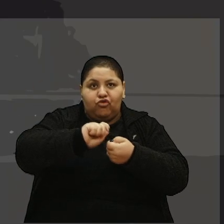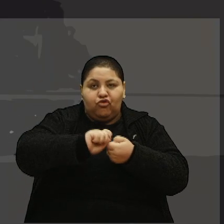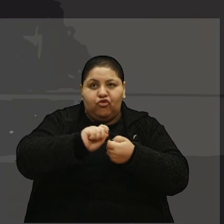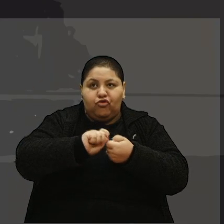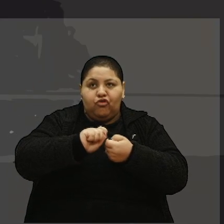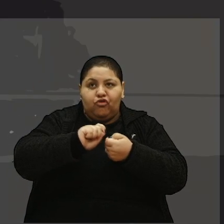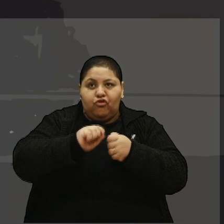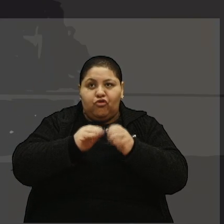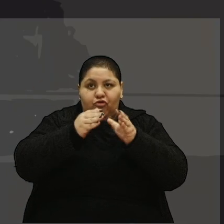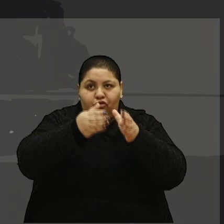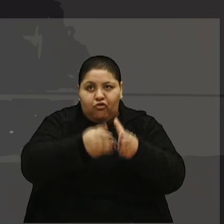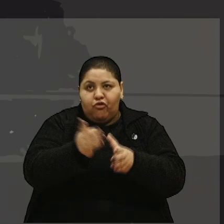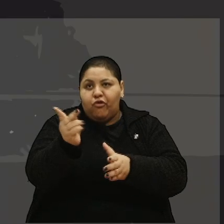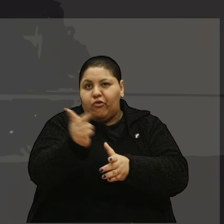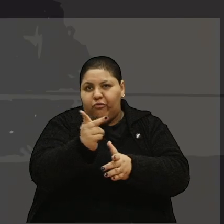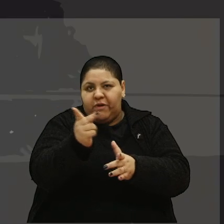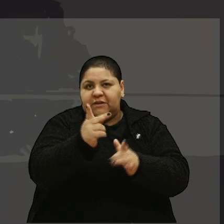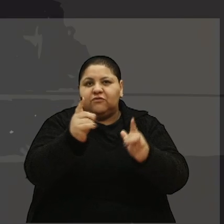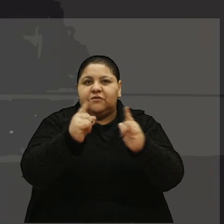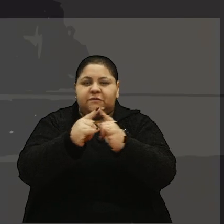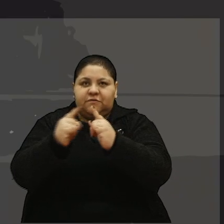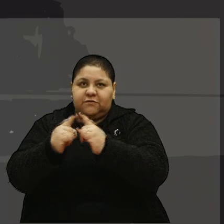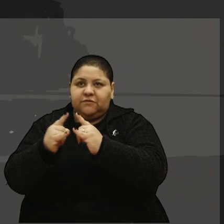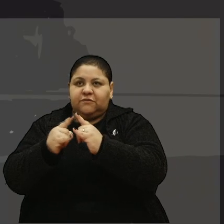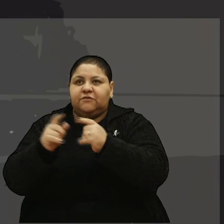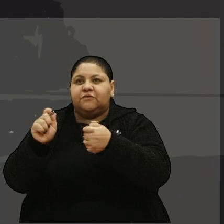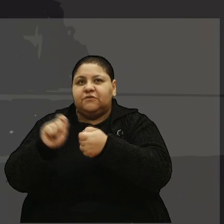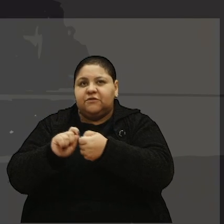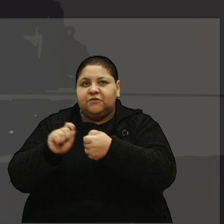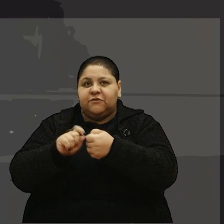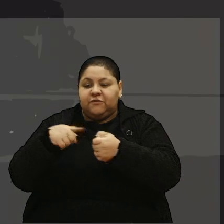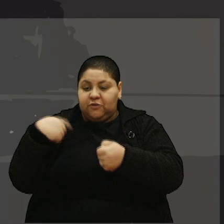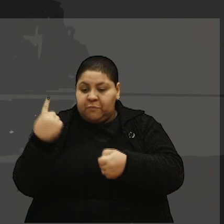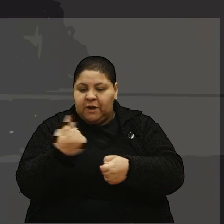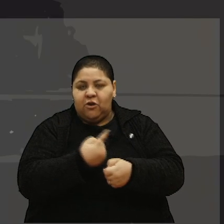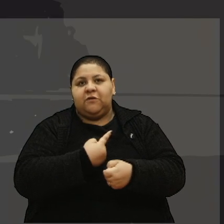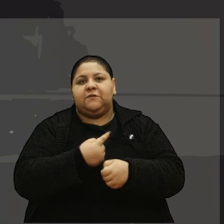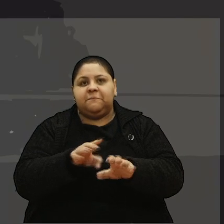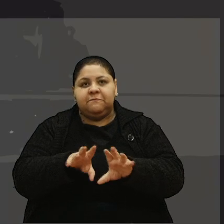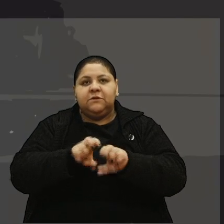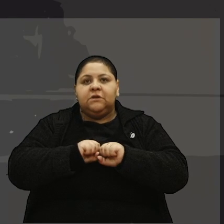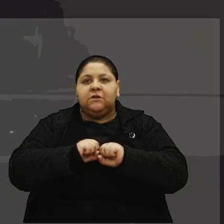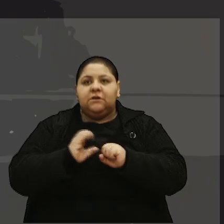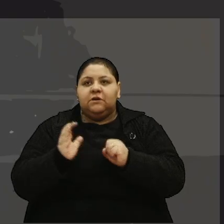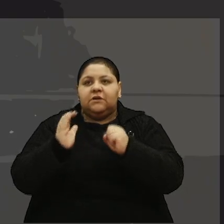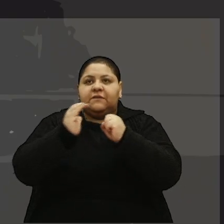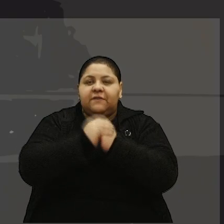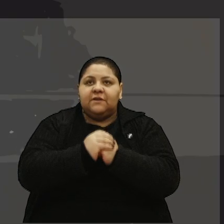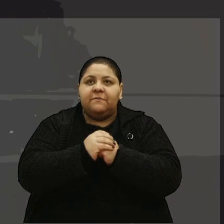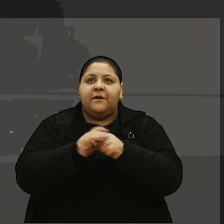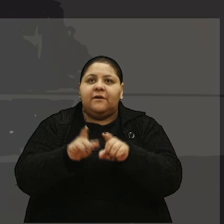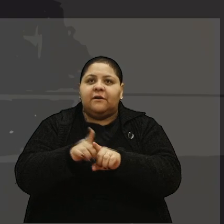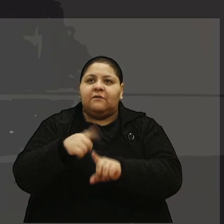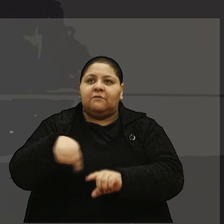Recanto da Compaixão, para o Lar da Velhice, estamos fazendo para nós mesmos. Amém?